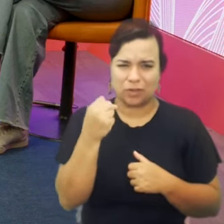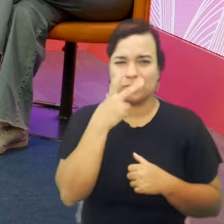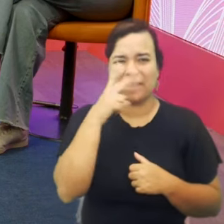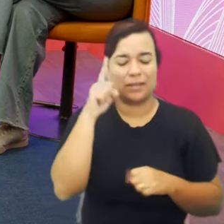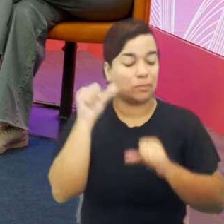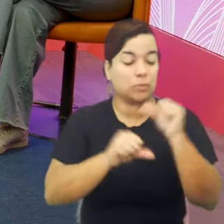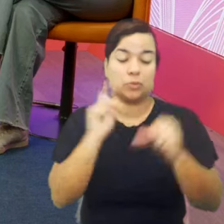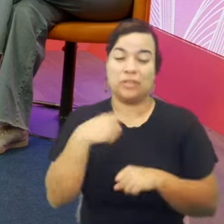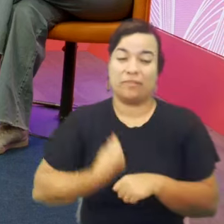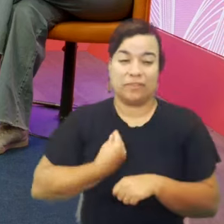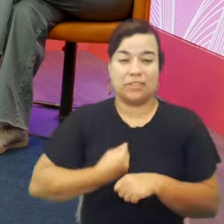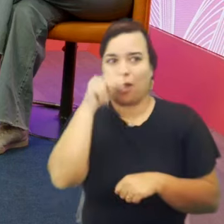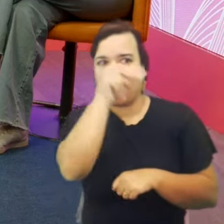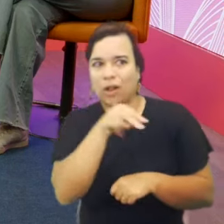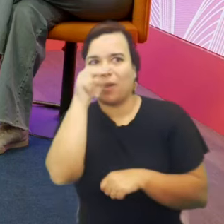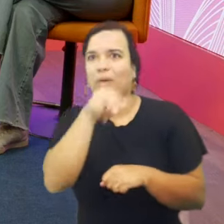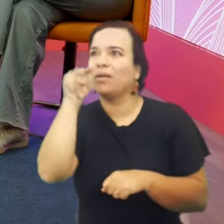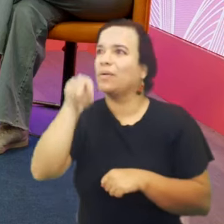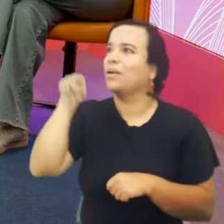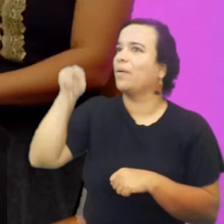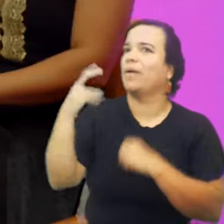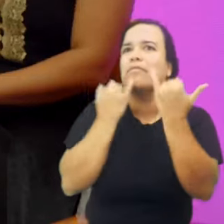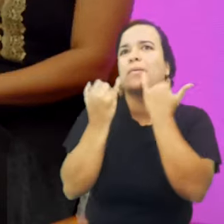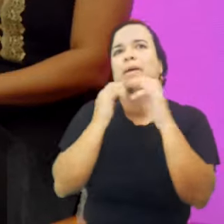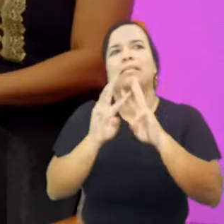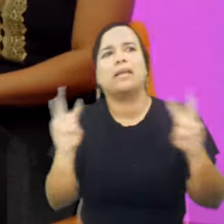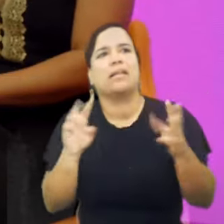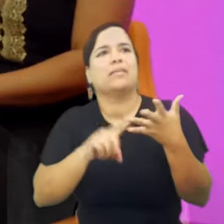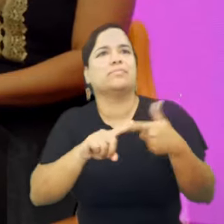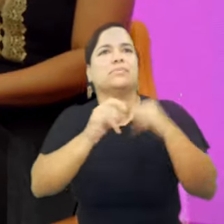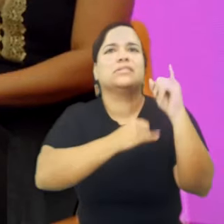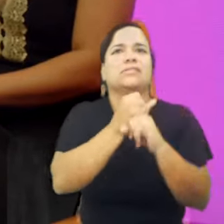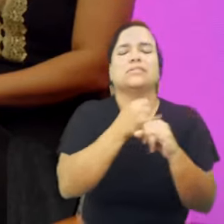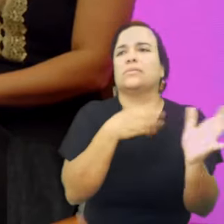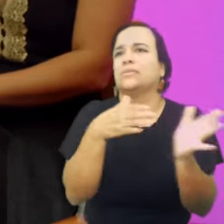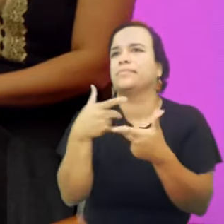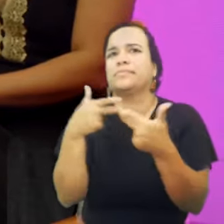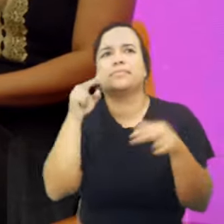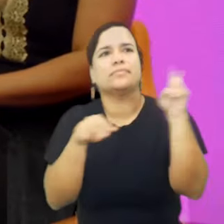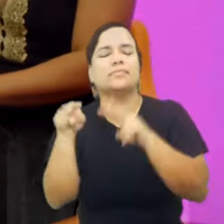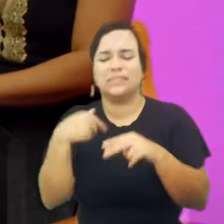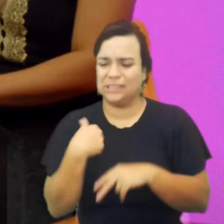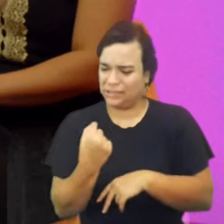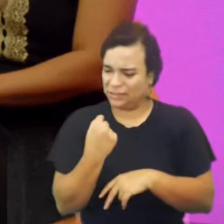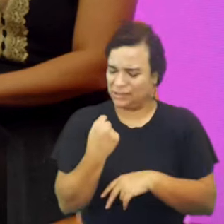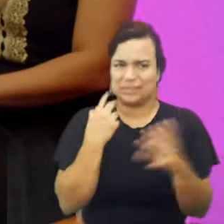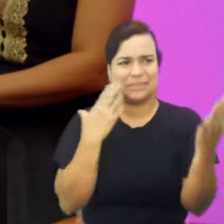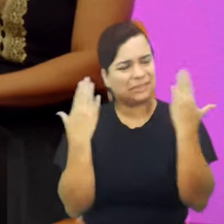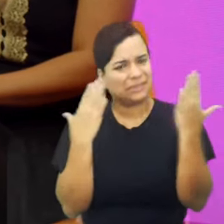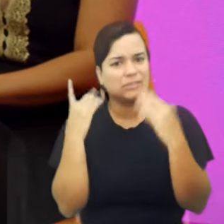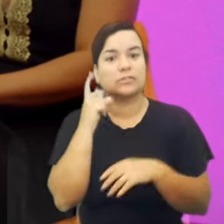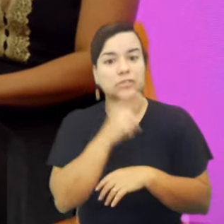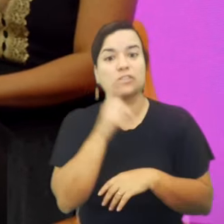a nossa vida, né? A gente olha o outro, é tanta informação que a gente tem que organizar para chegar quem é a gente... Tá